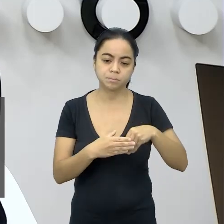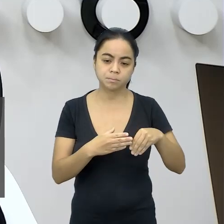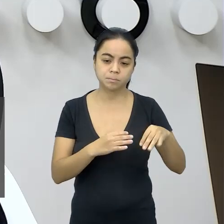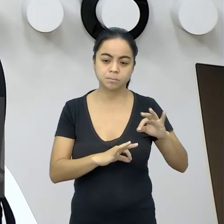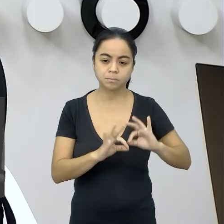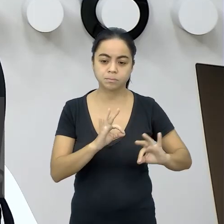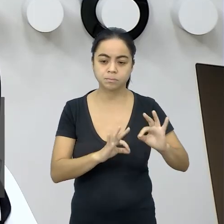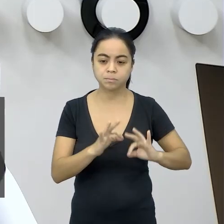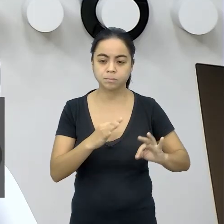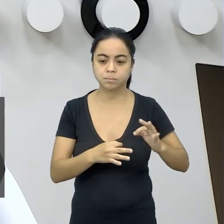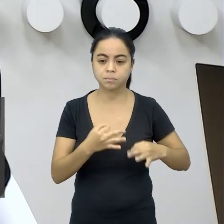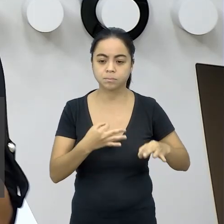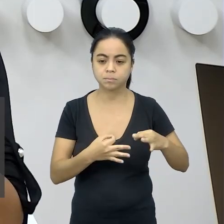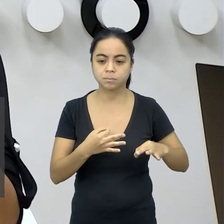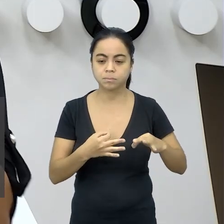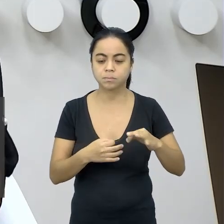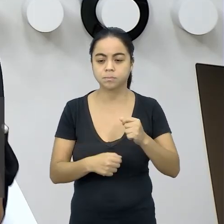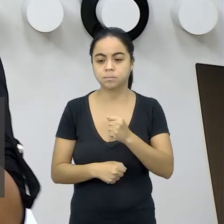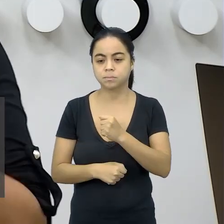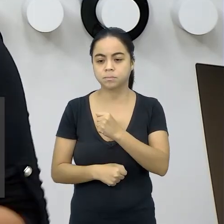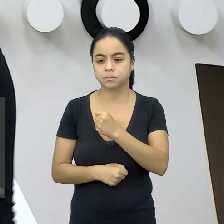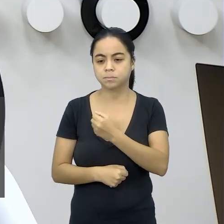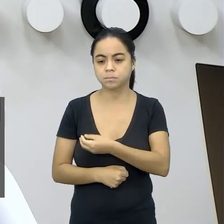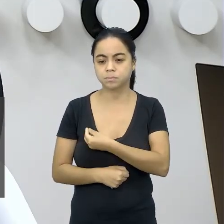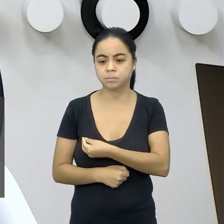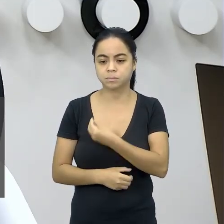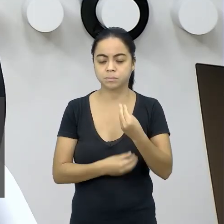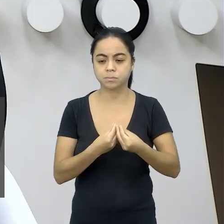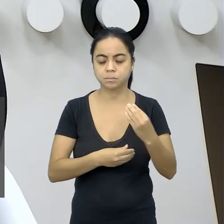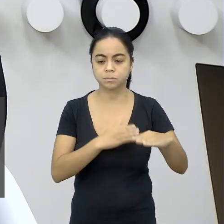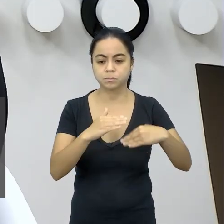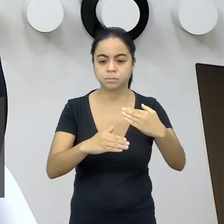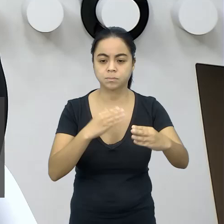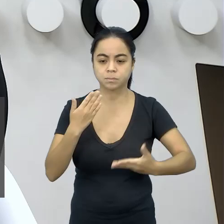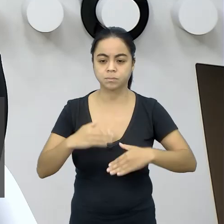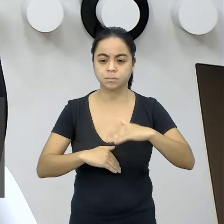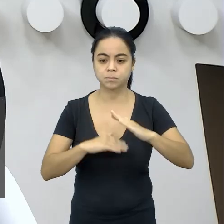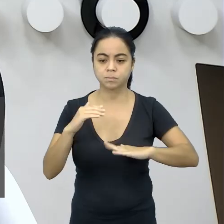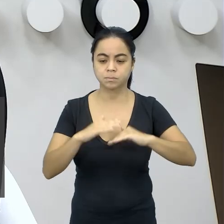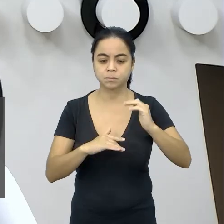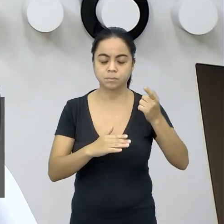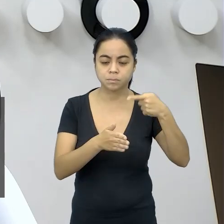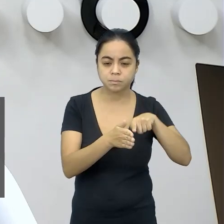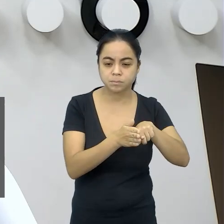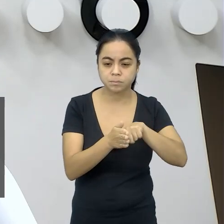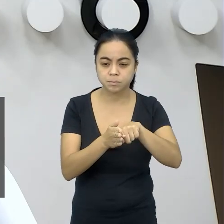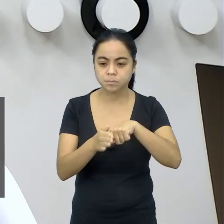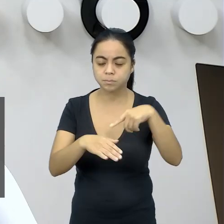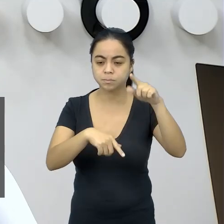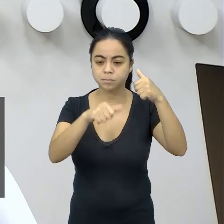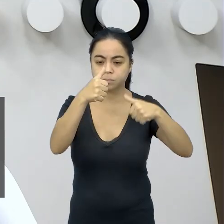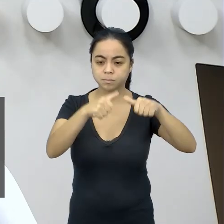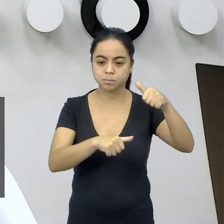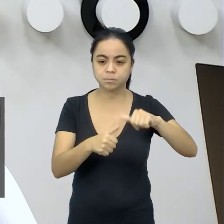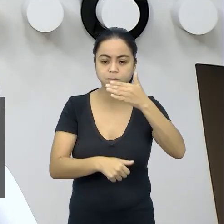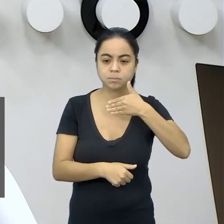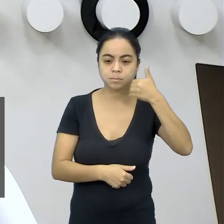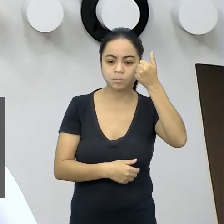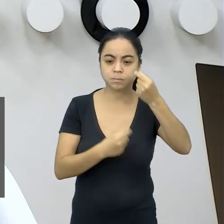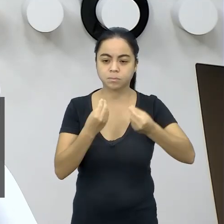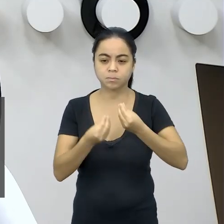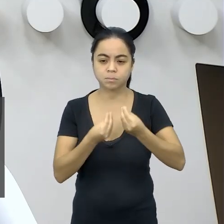né? O que ele visa lá na frente quando ele está desenvolvendo essas habilidades, né? Investigar e analisar a melhor forma